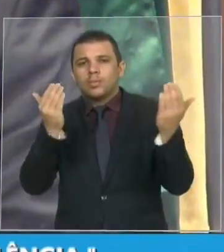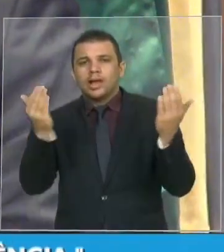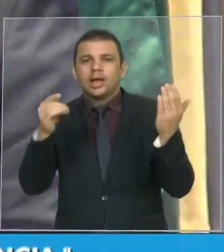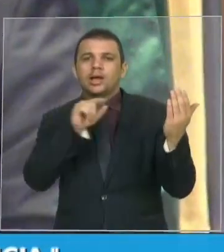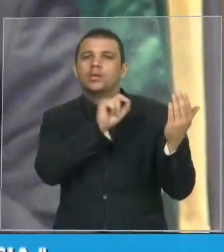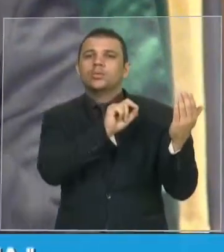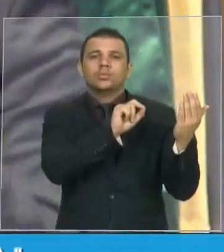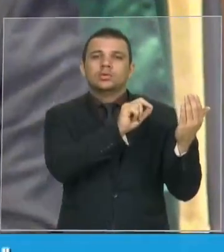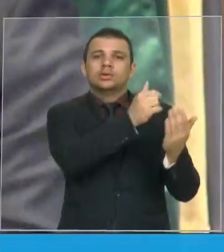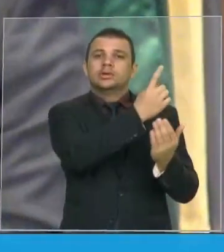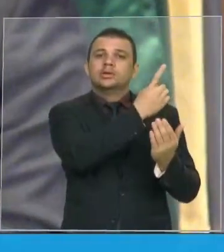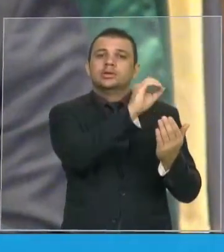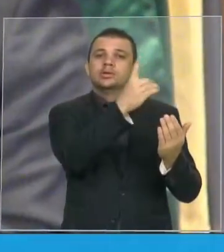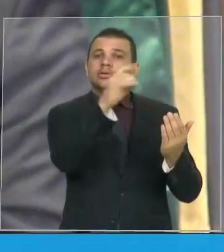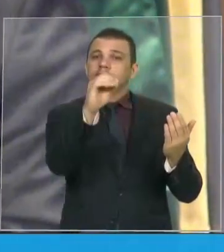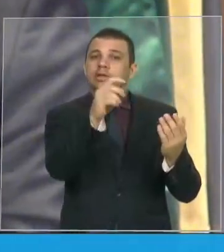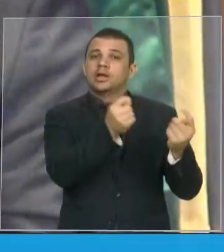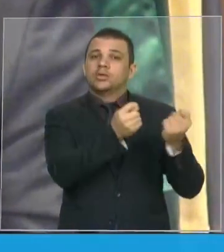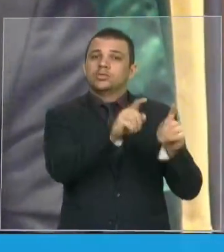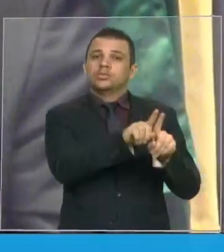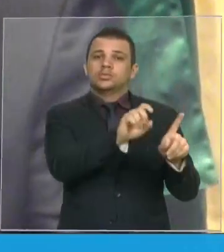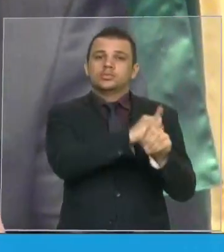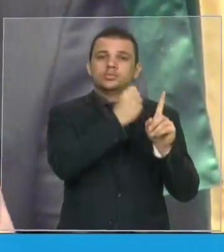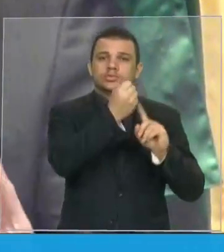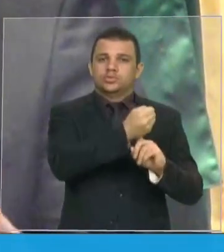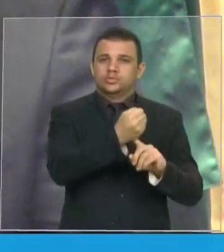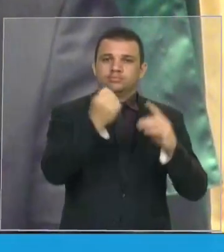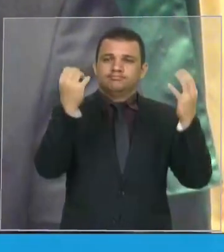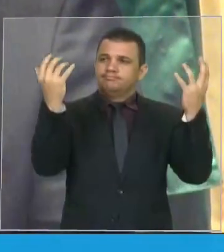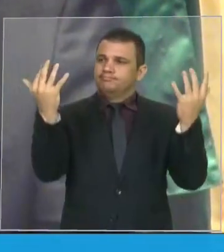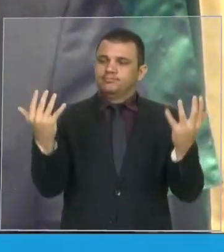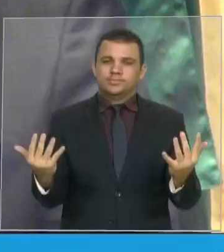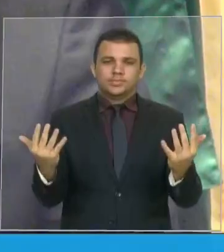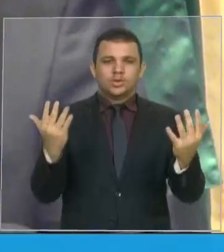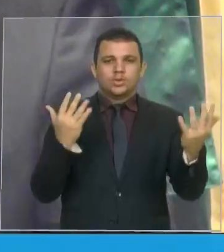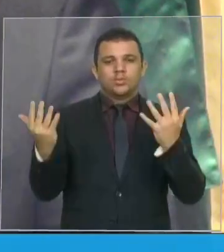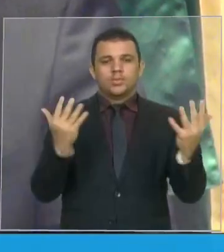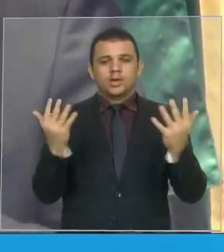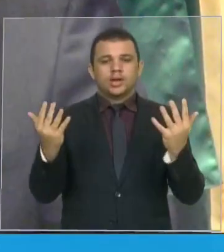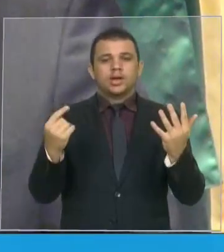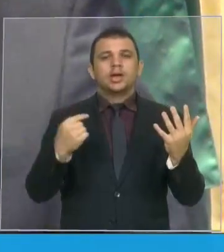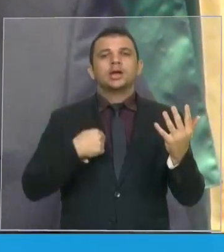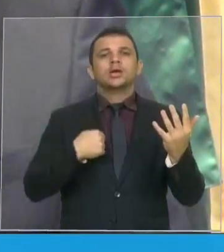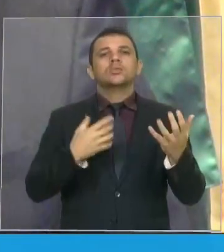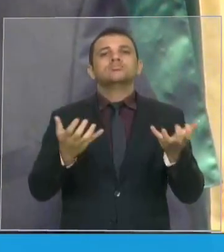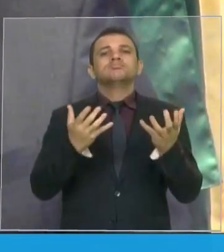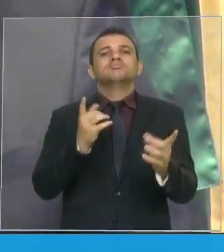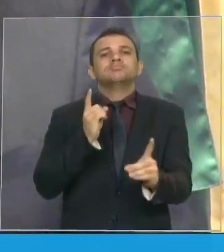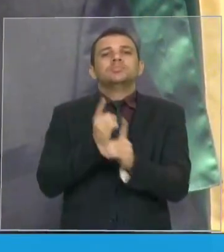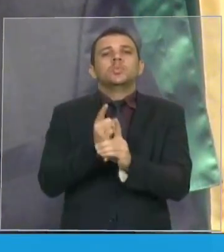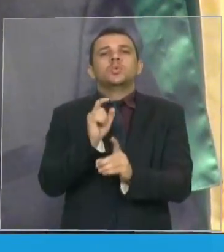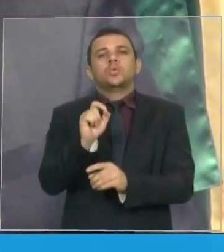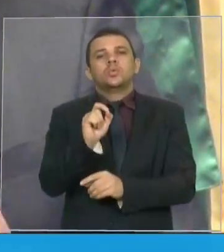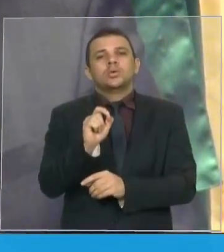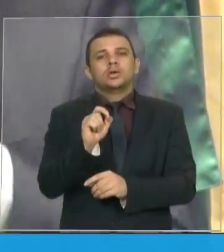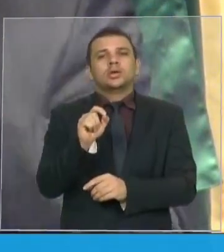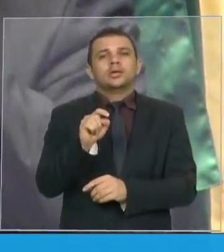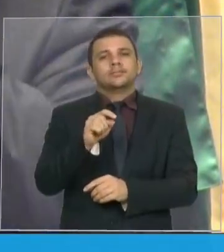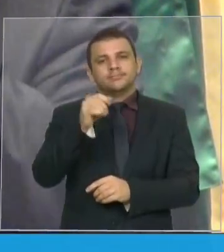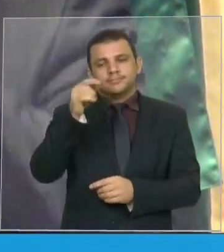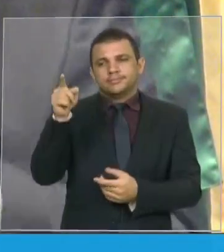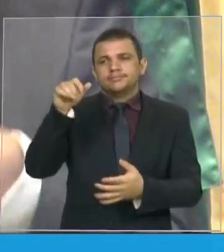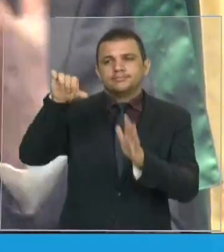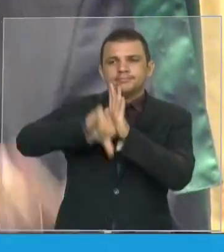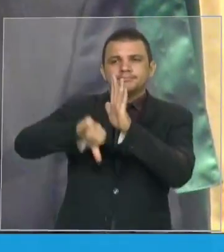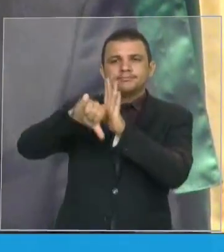possa chegar a uma tentativa de identificar as causas da criminalidade. Isso é que é o mais